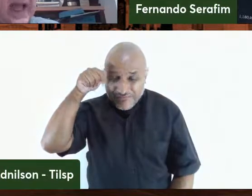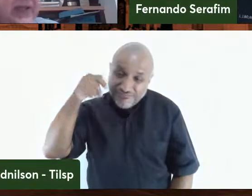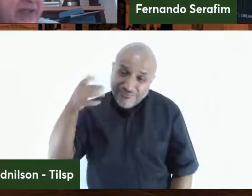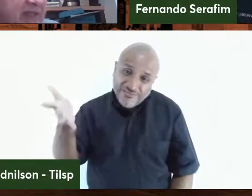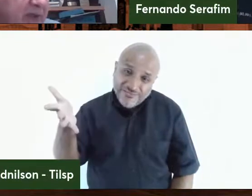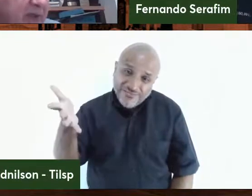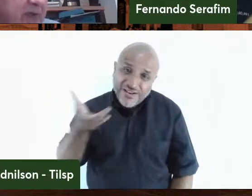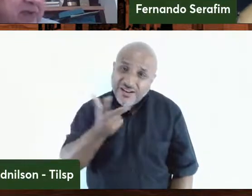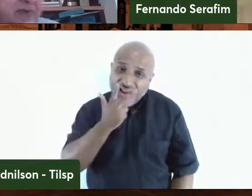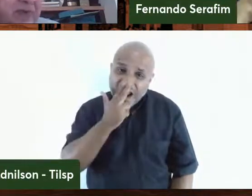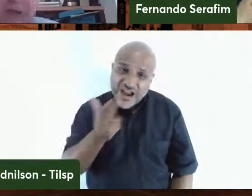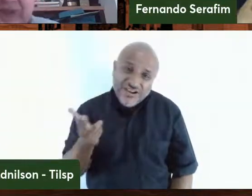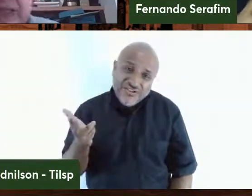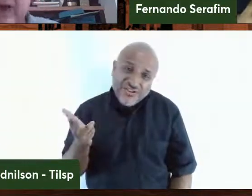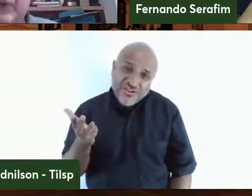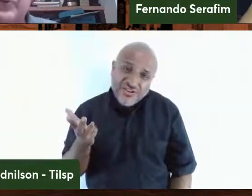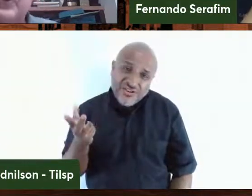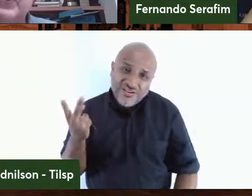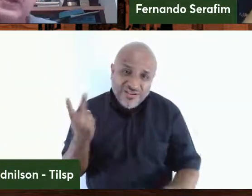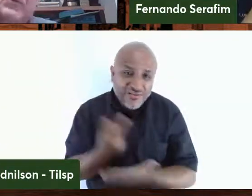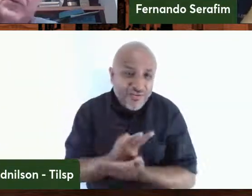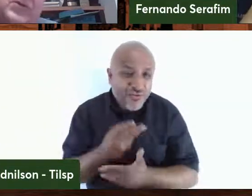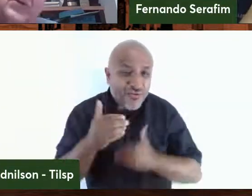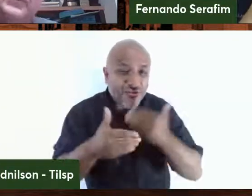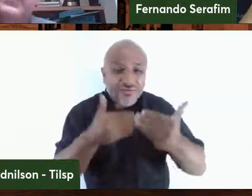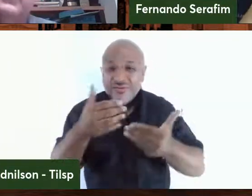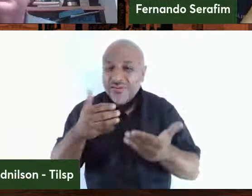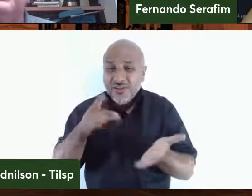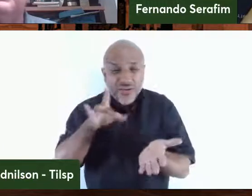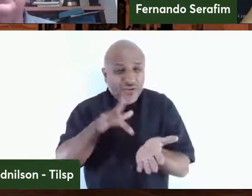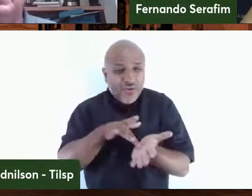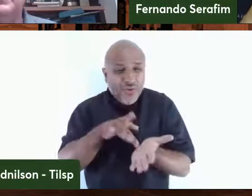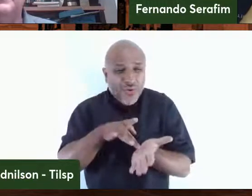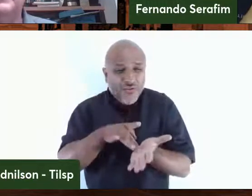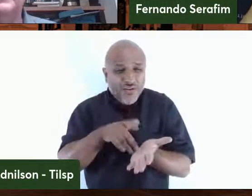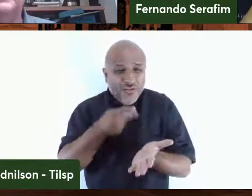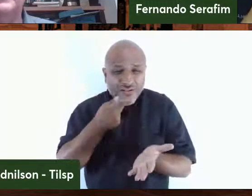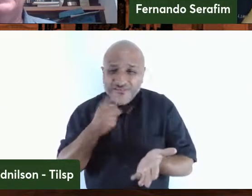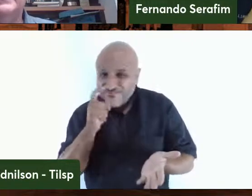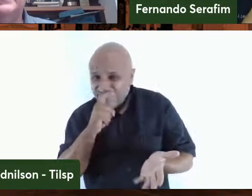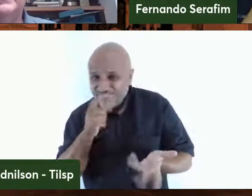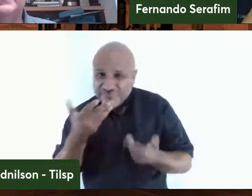se ele acha que eu sou nostálgico. Não, eu não sou nostálgico.